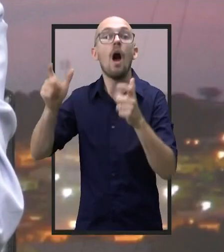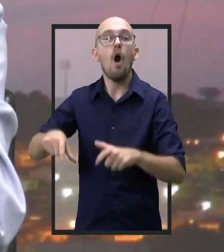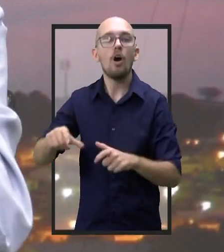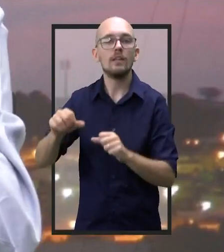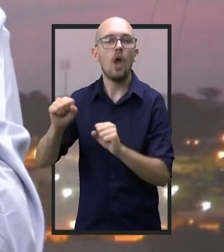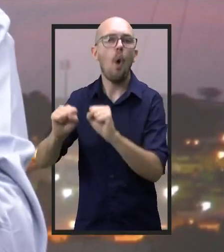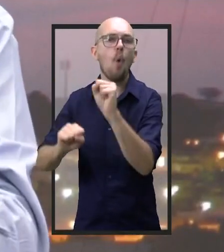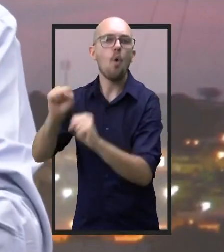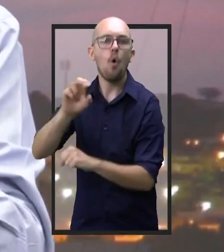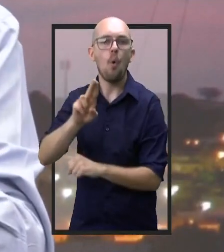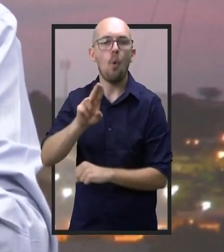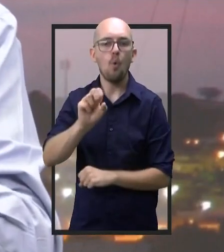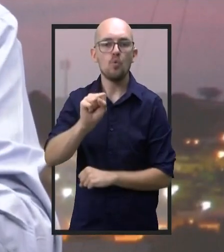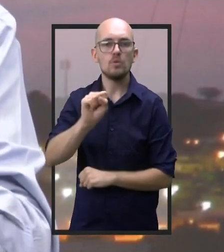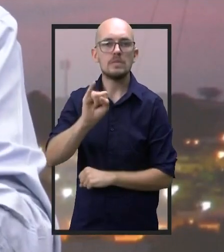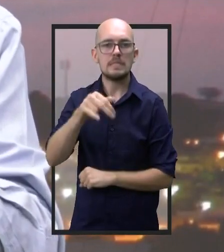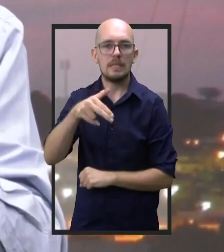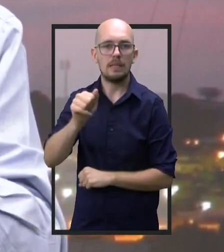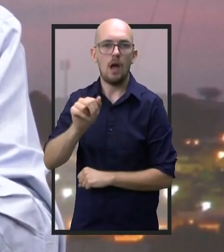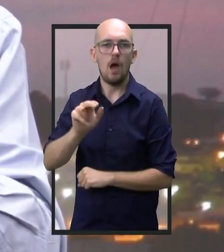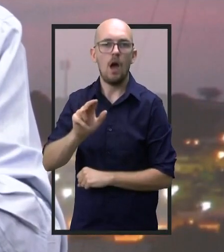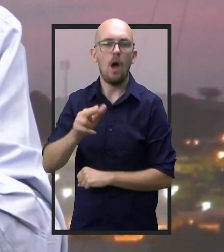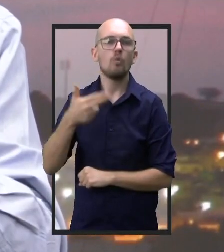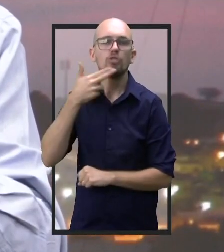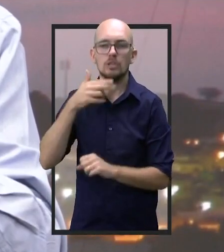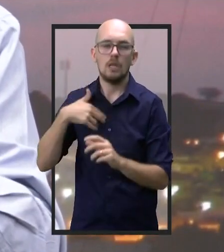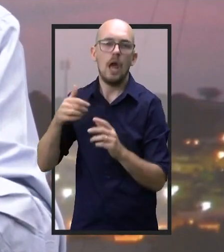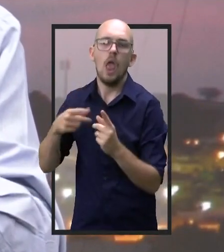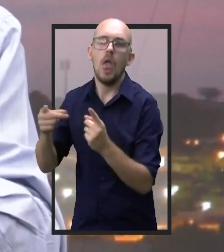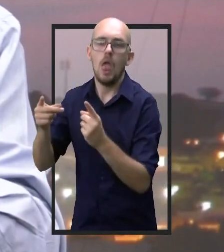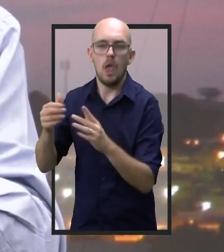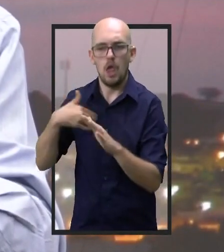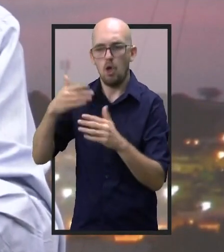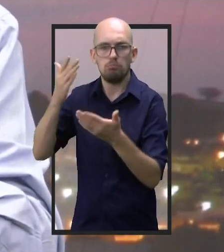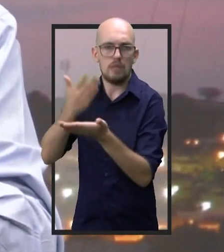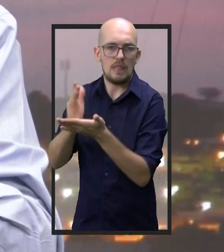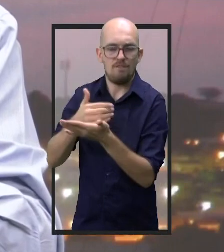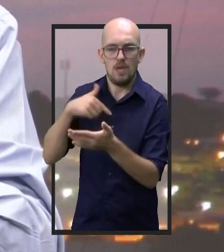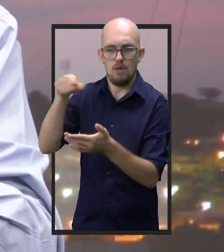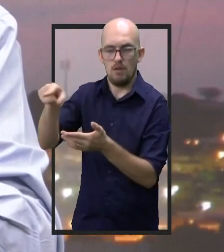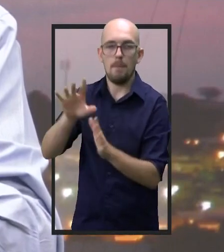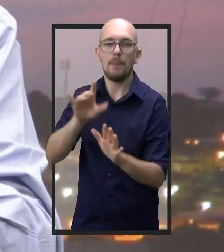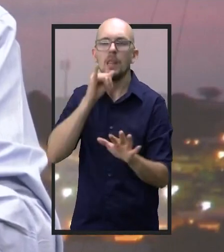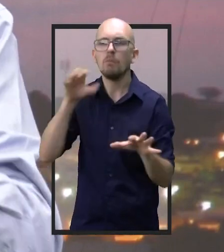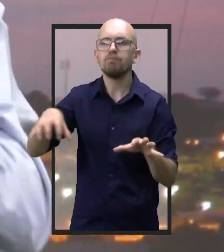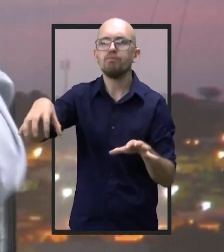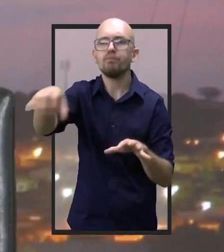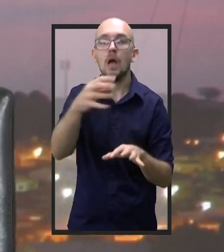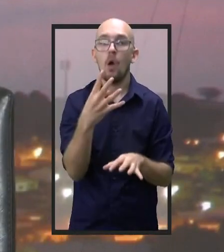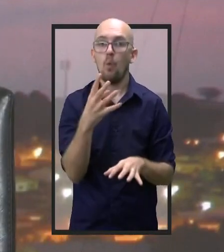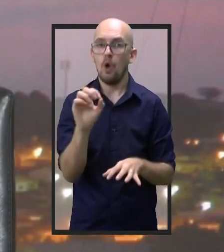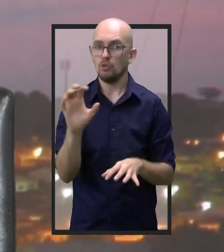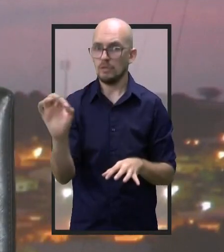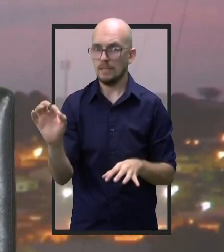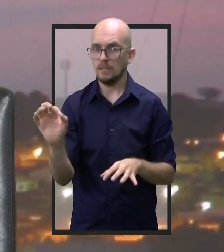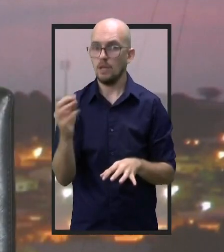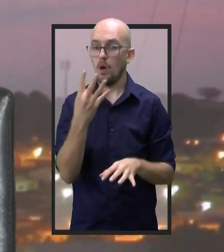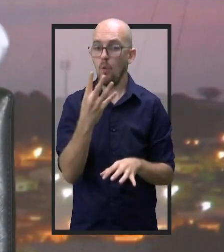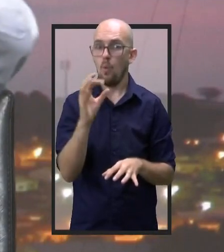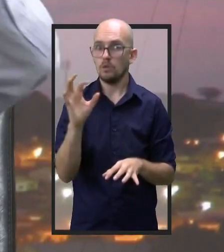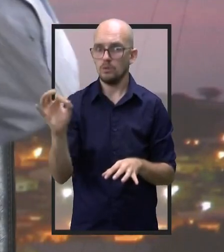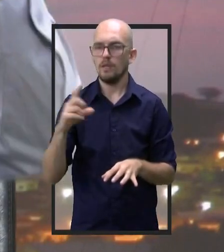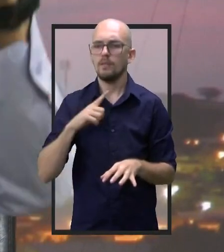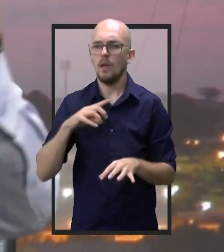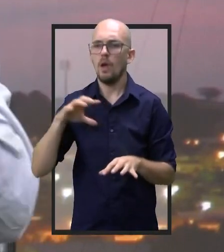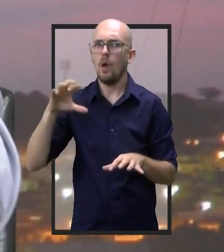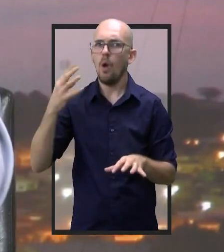usinas. Mas usinas, posso passar um cenário, a grosso modo, são por volta de 400. Nós temos 4 grandes